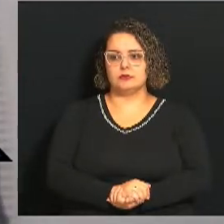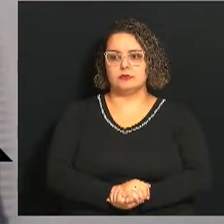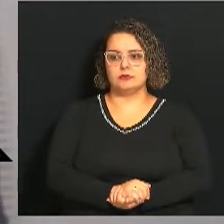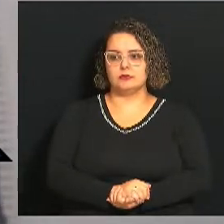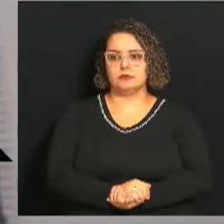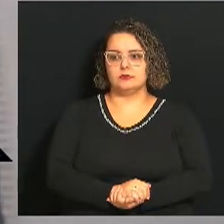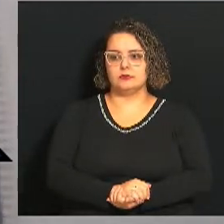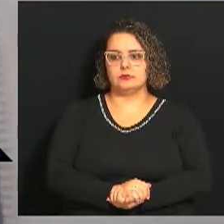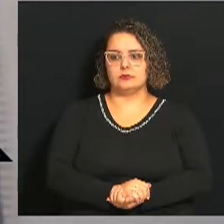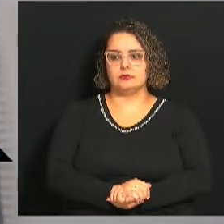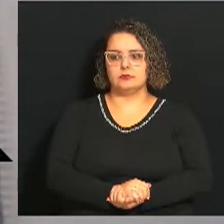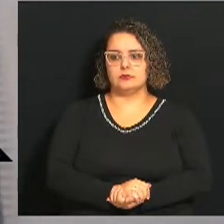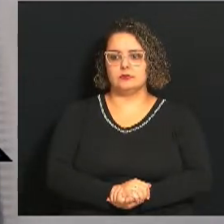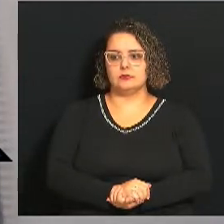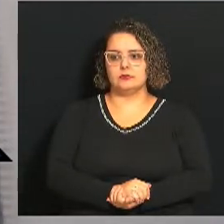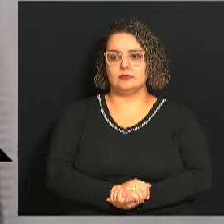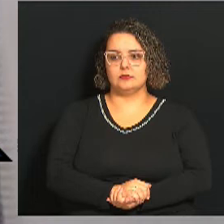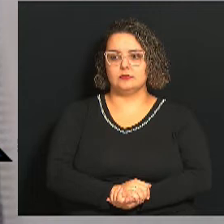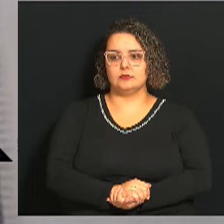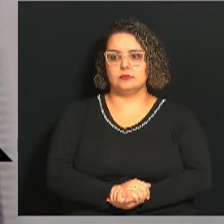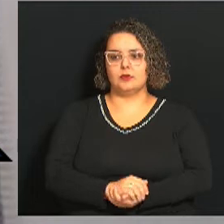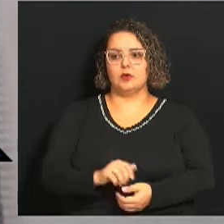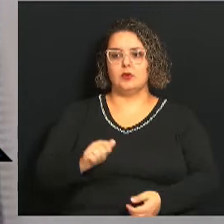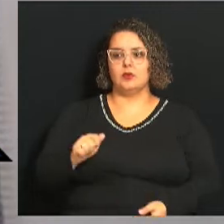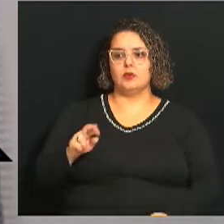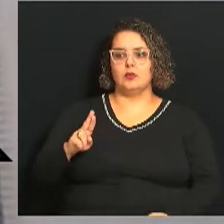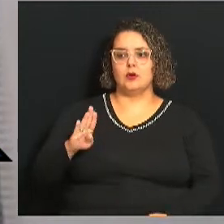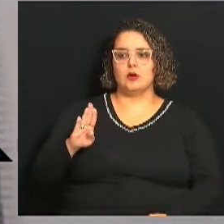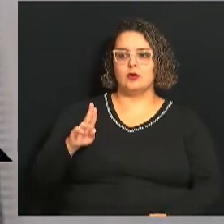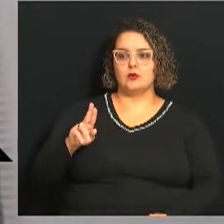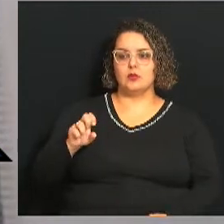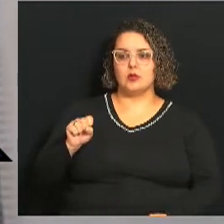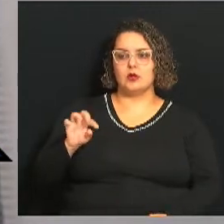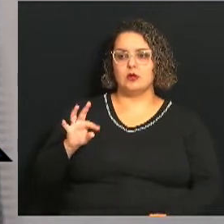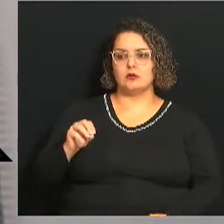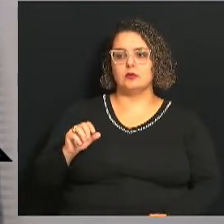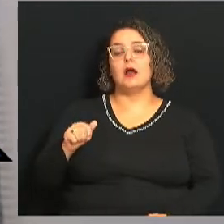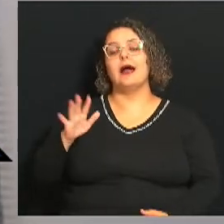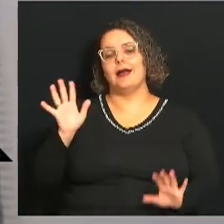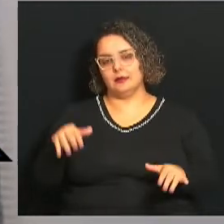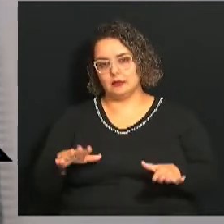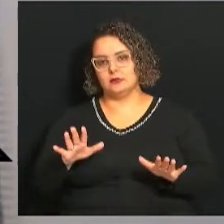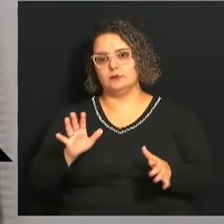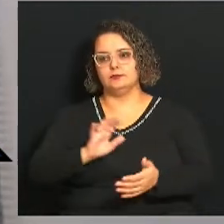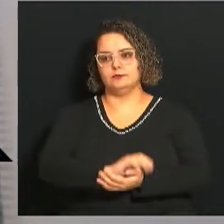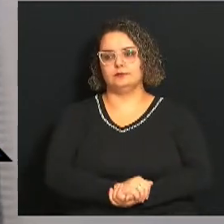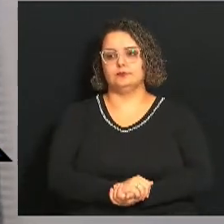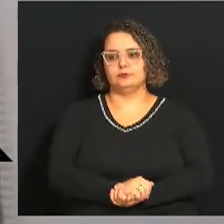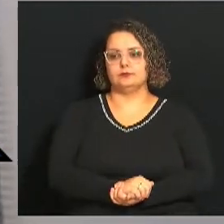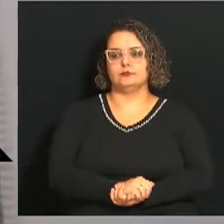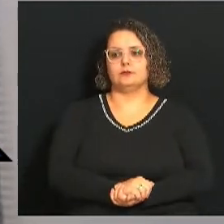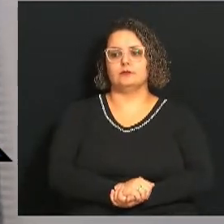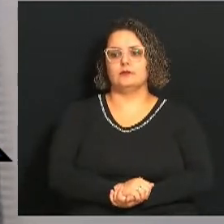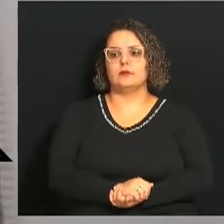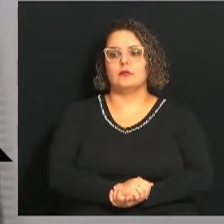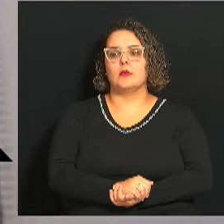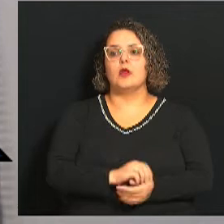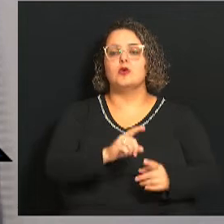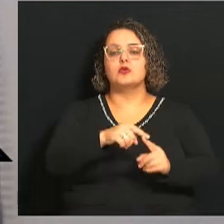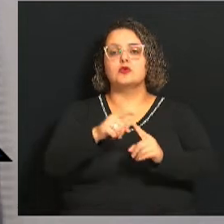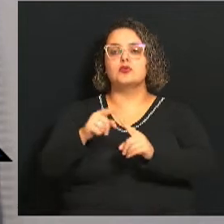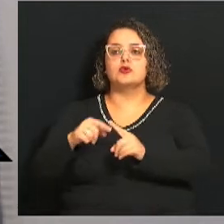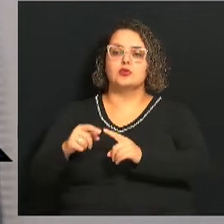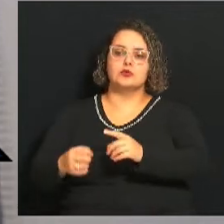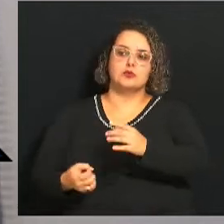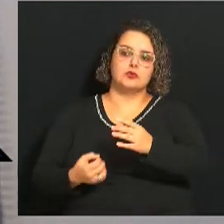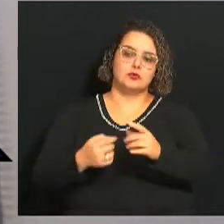aqui, peraí, o arbusto que ramifica muito impede o... tá. Em relação às espécies adequadas, tem os